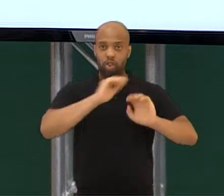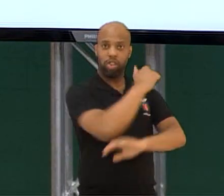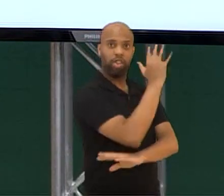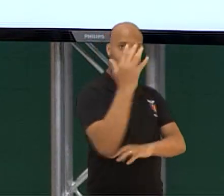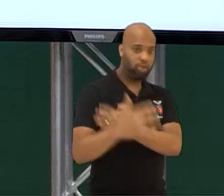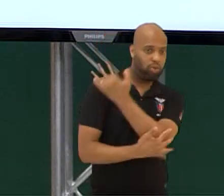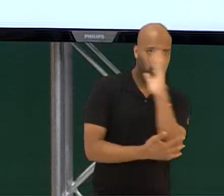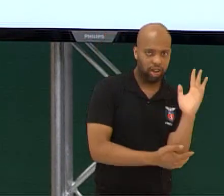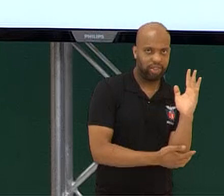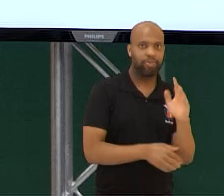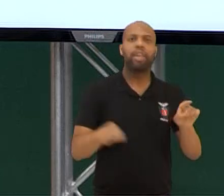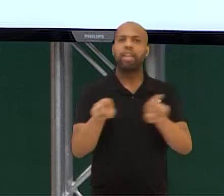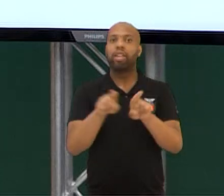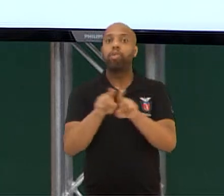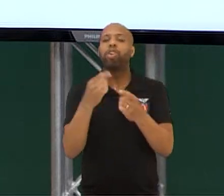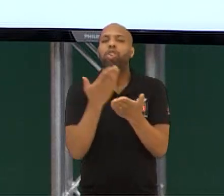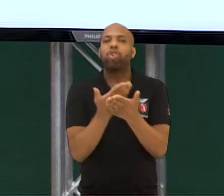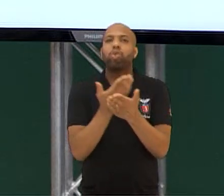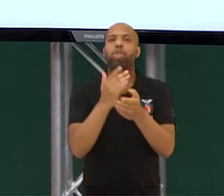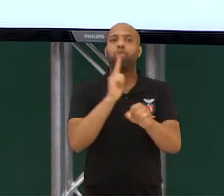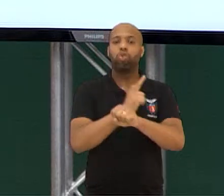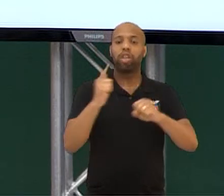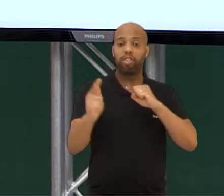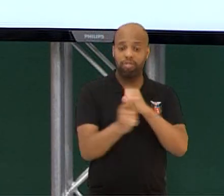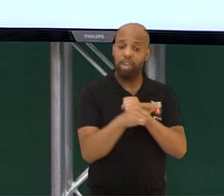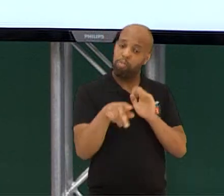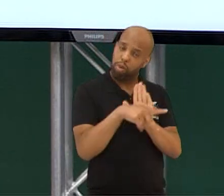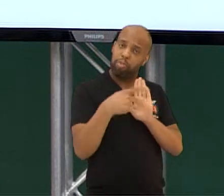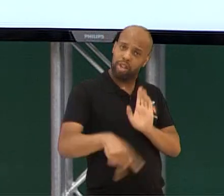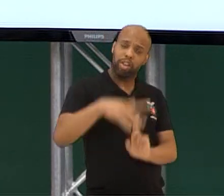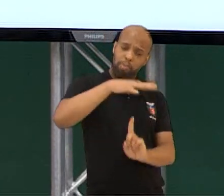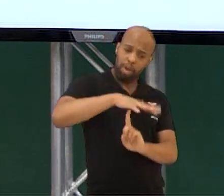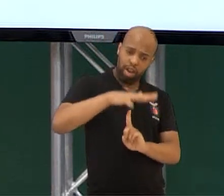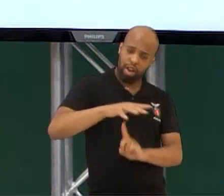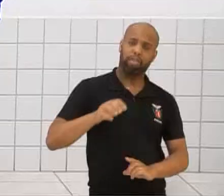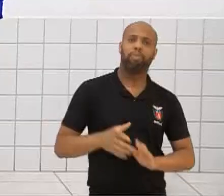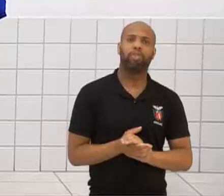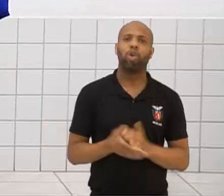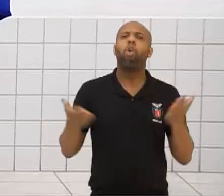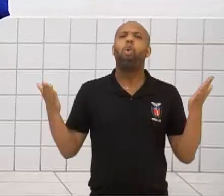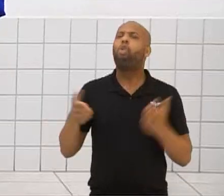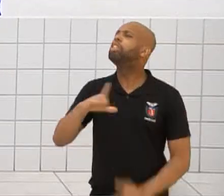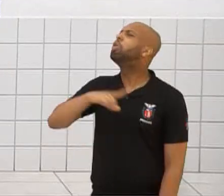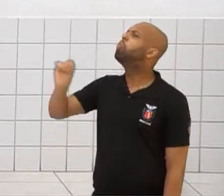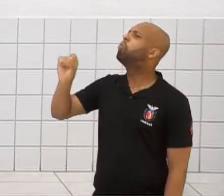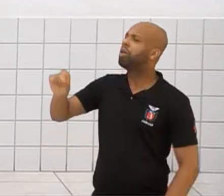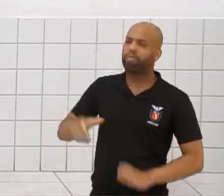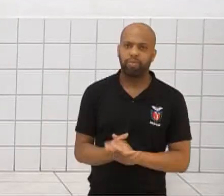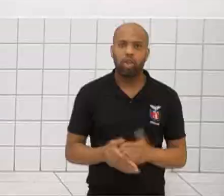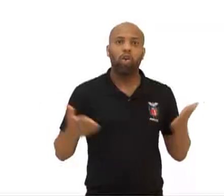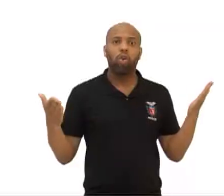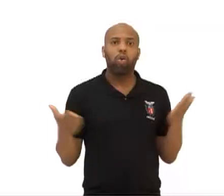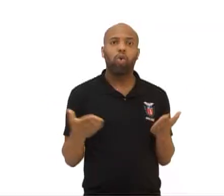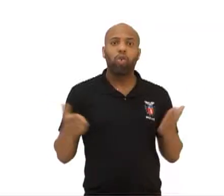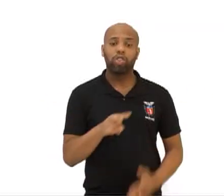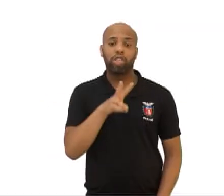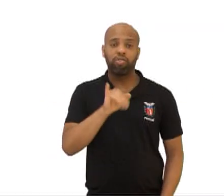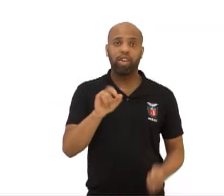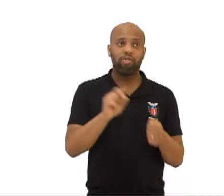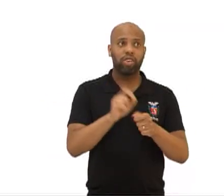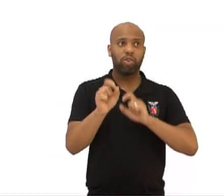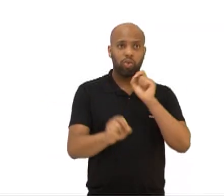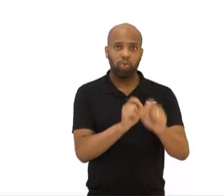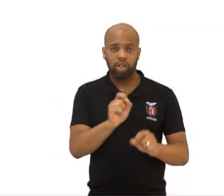quando nós estamos trabalhando sobre a questão da geografia do Paraná. Correto, professora? Para hoje, professora, o que nós temos? Para hoje nós vamos fazer